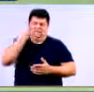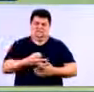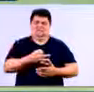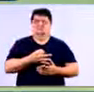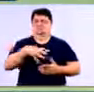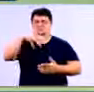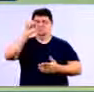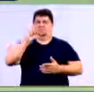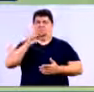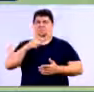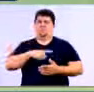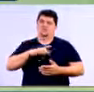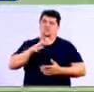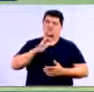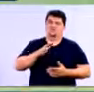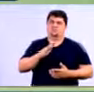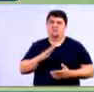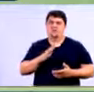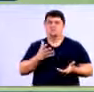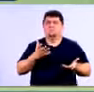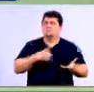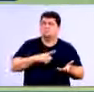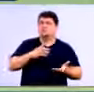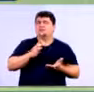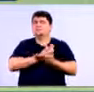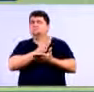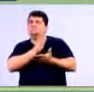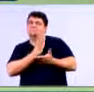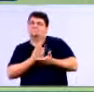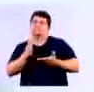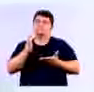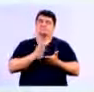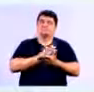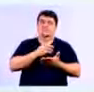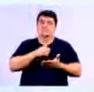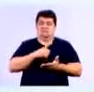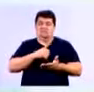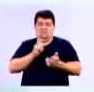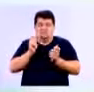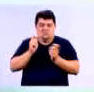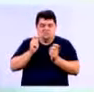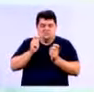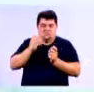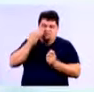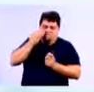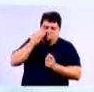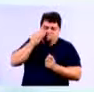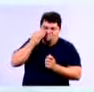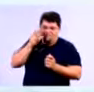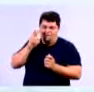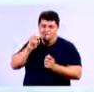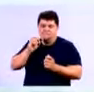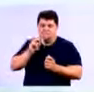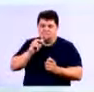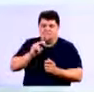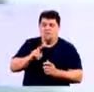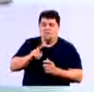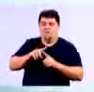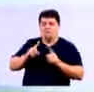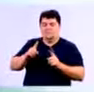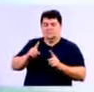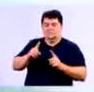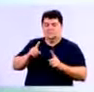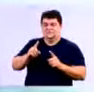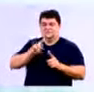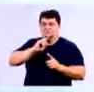moderado, que ele assim, ele indiferente ao risco, ele corre o risco da onde ele está colocando, mas é como se ele fosse assim, né? Você